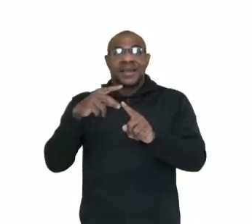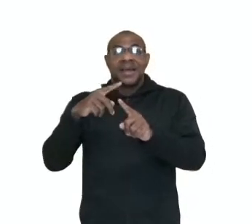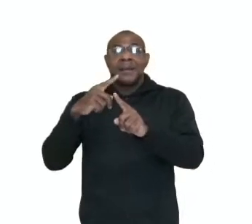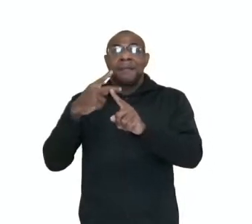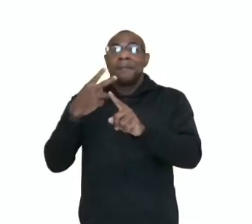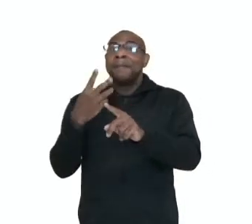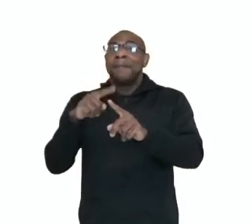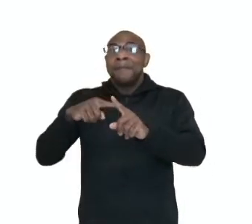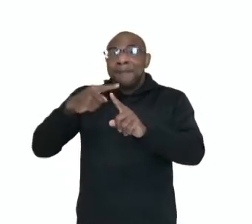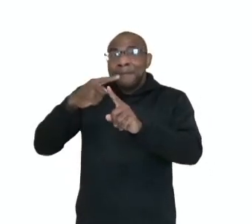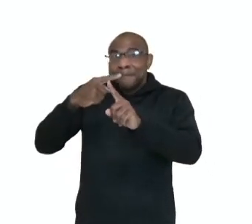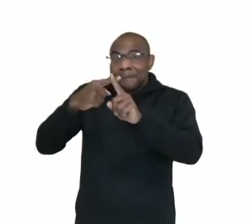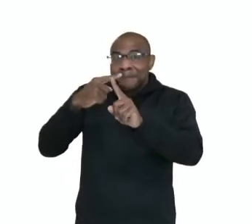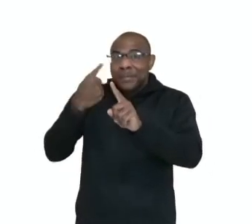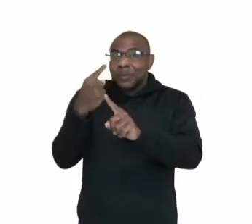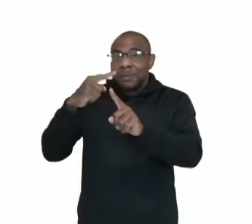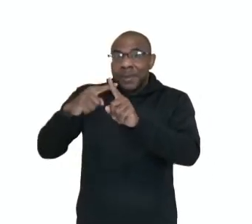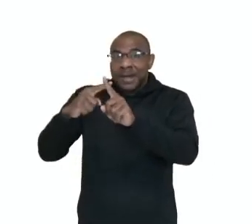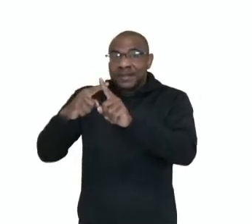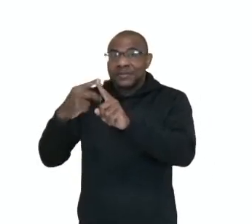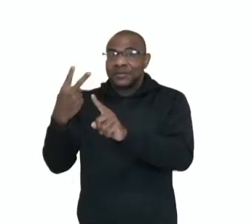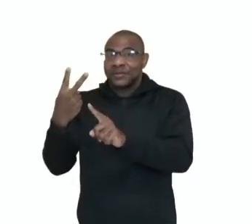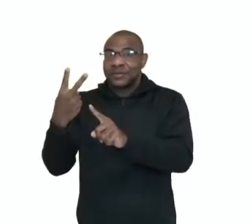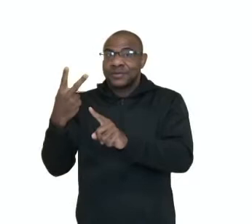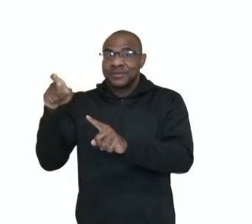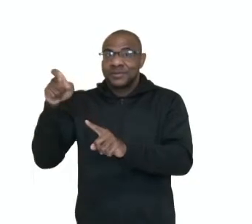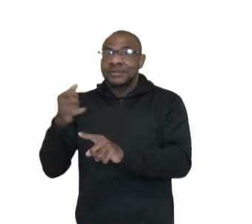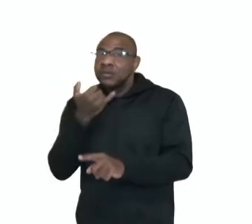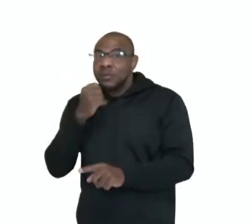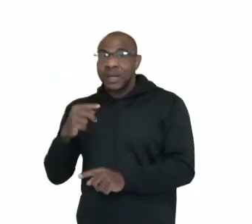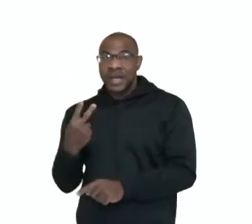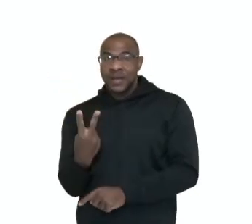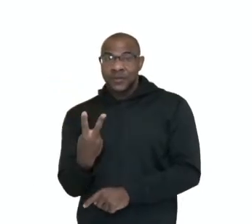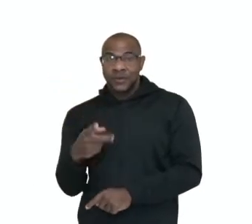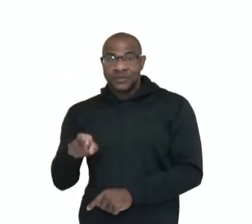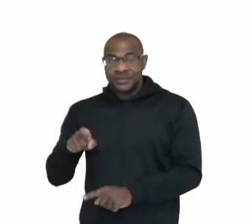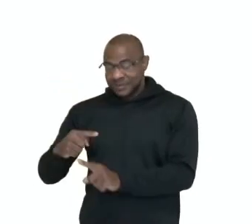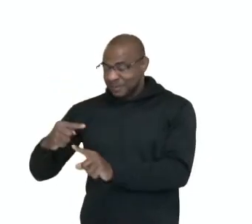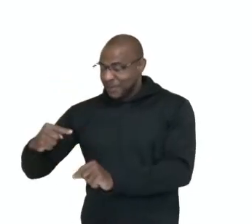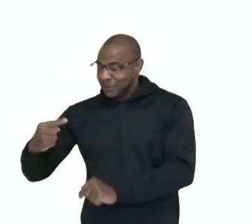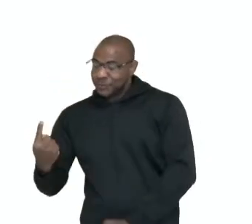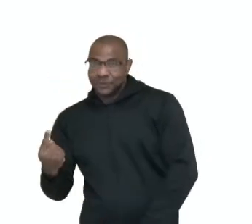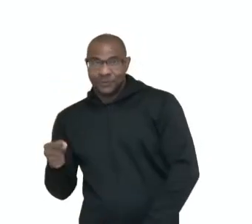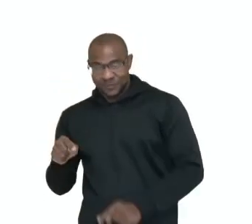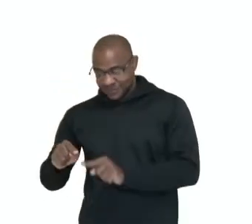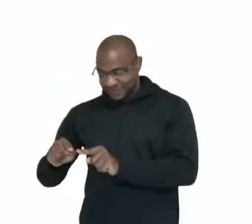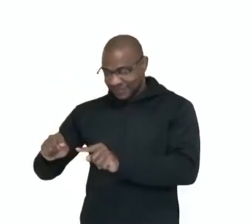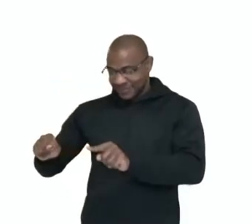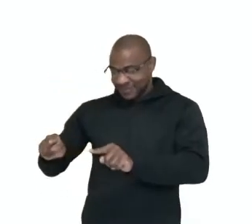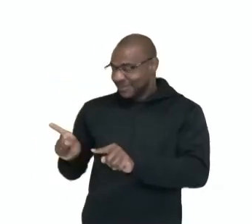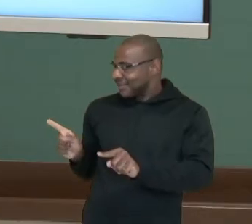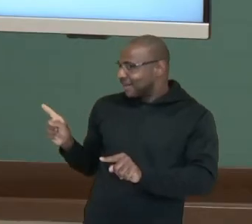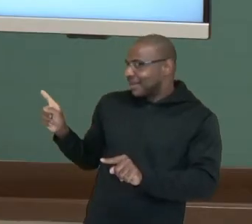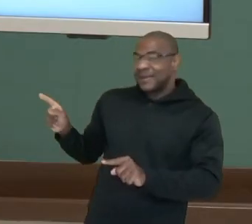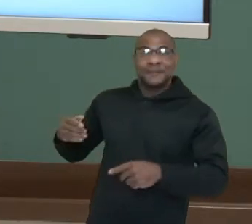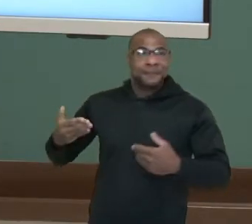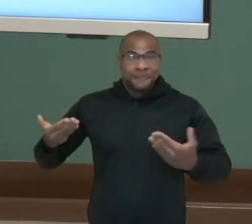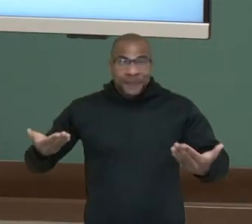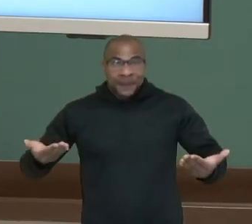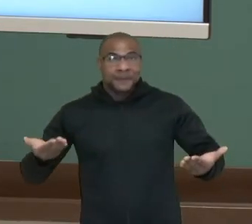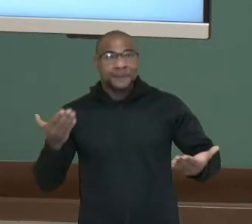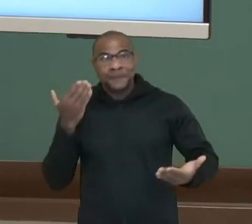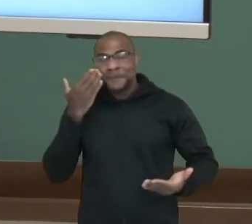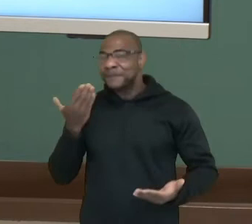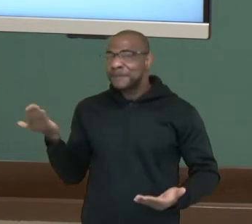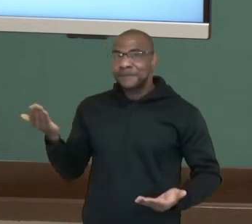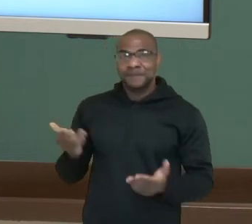mais 2x, fechando a figura. Apareceu um monte de x aqui, um monte de número. O que nós fazemos? Juntamos as coisas iguais, os